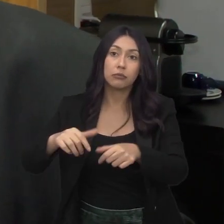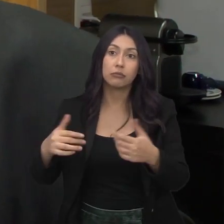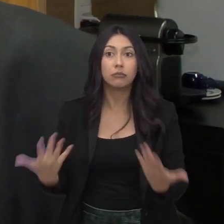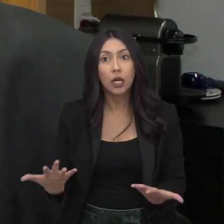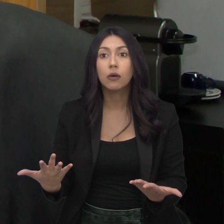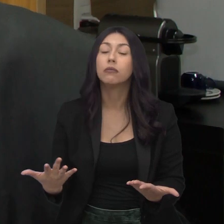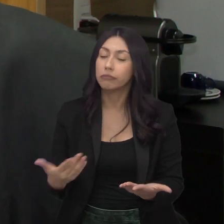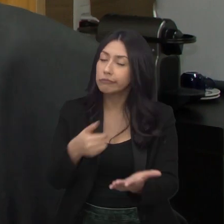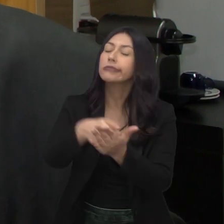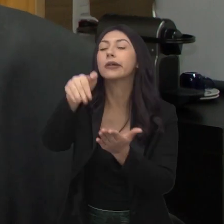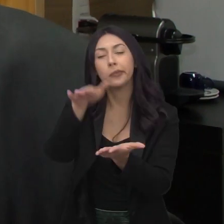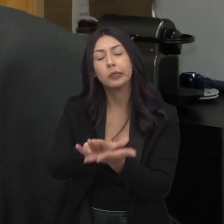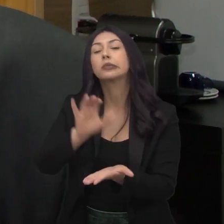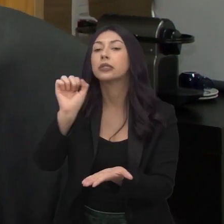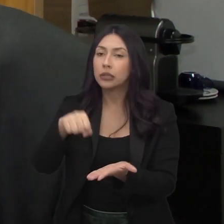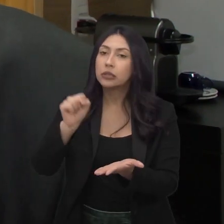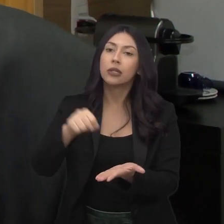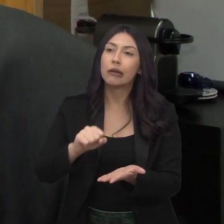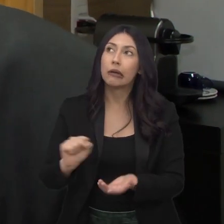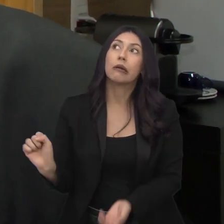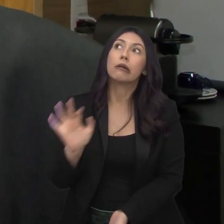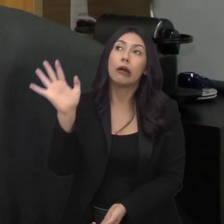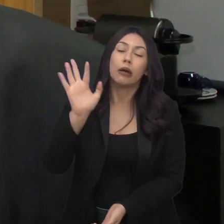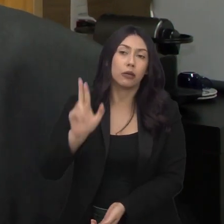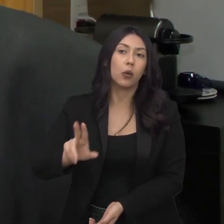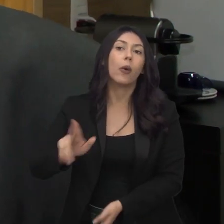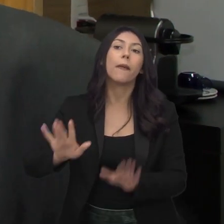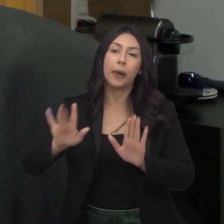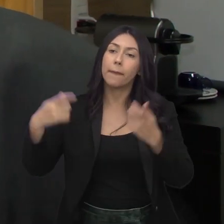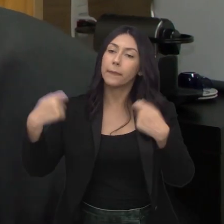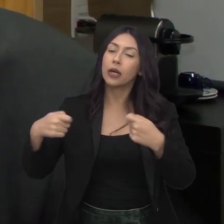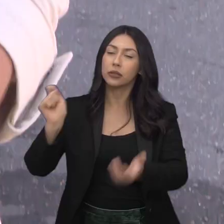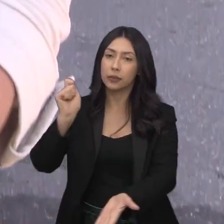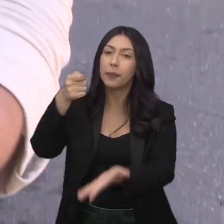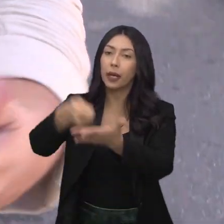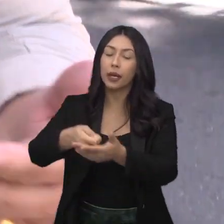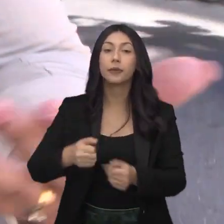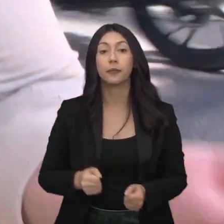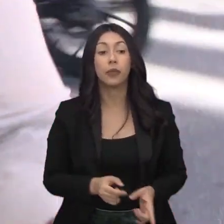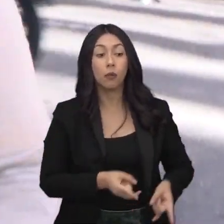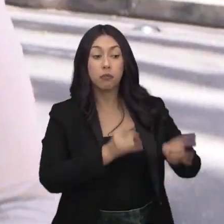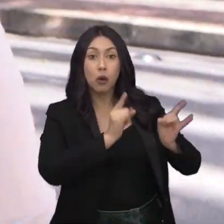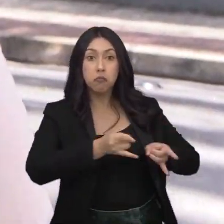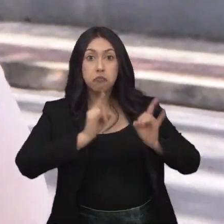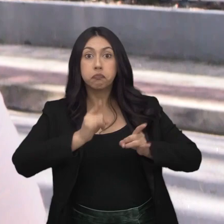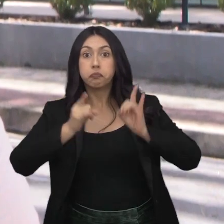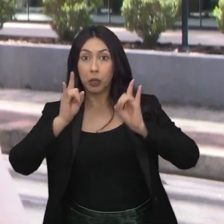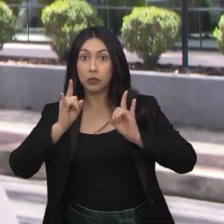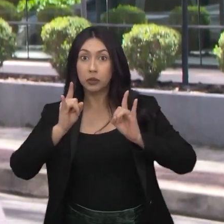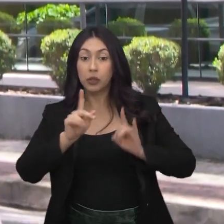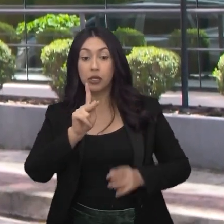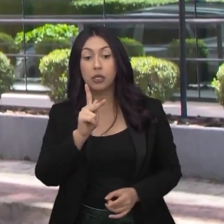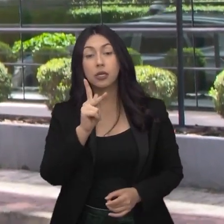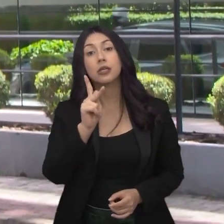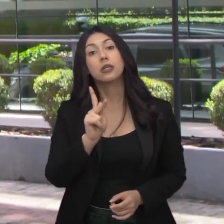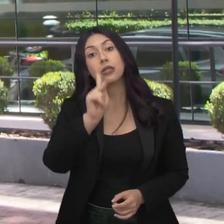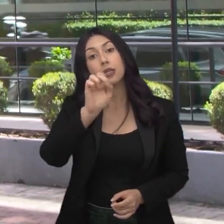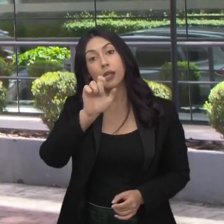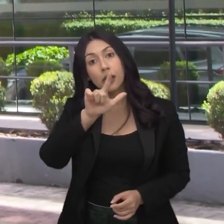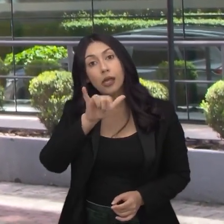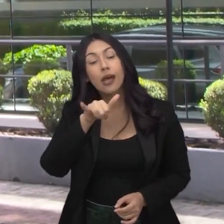Então, vai pagar a multa, vai pagar os juros, né? Não é muito alto, mas tem que pagar. Nos prédios que a Kelly atua hoje,